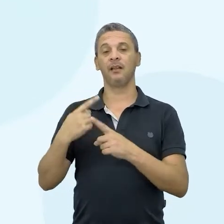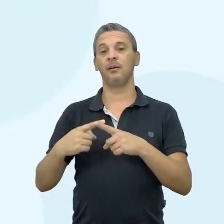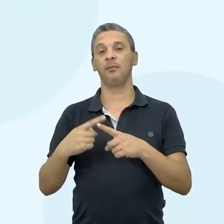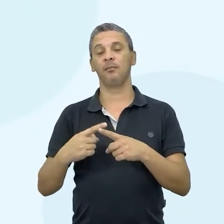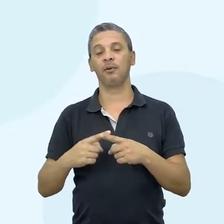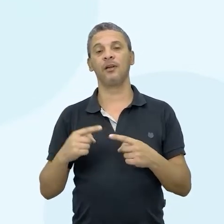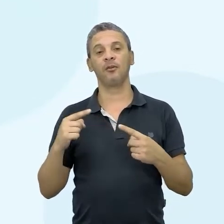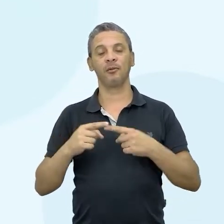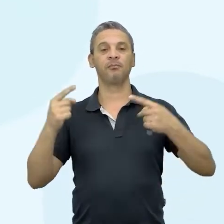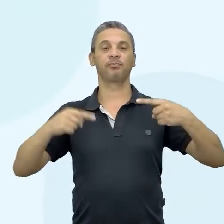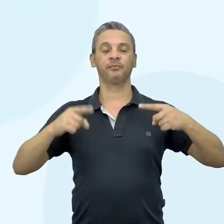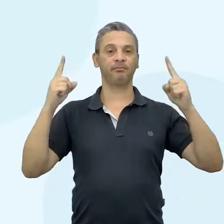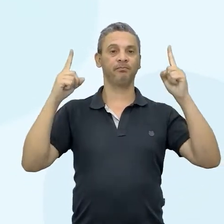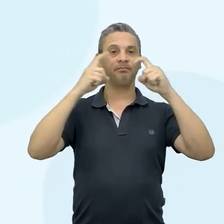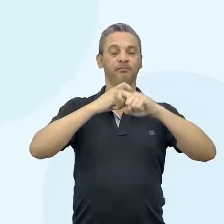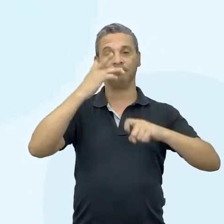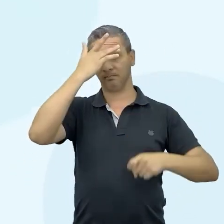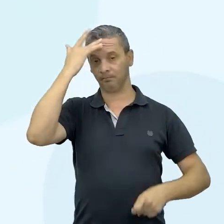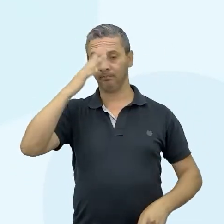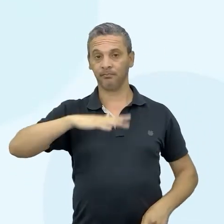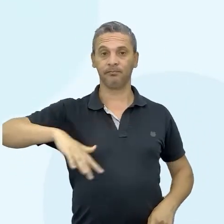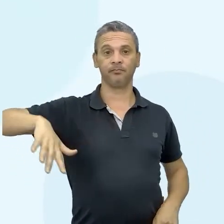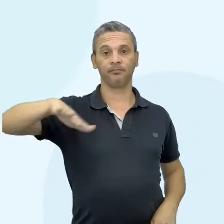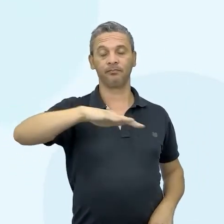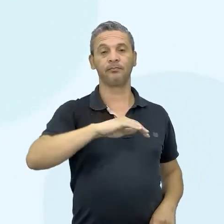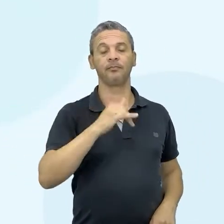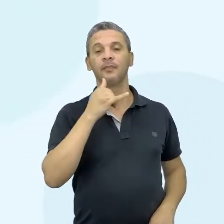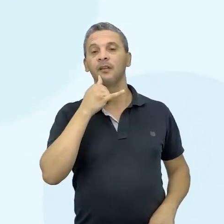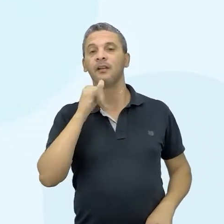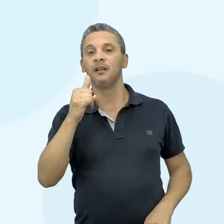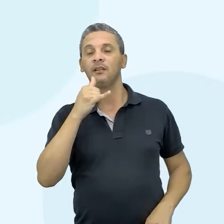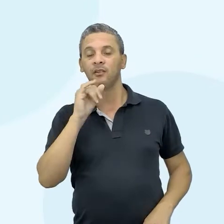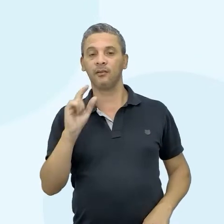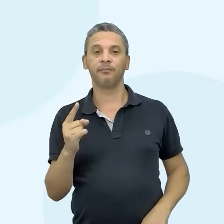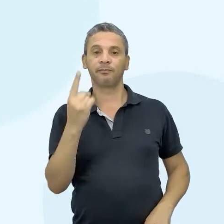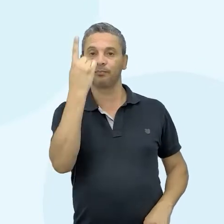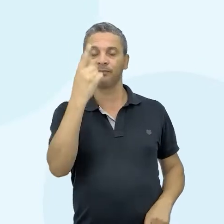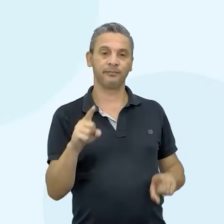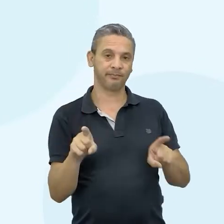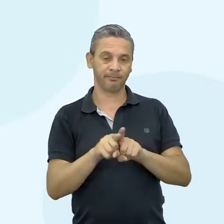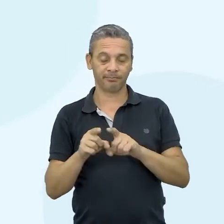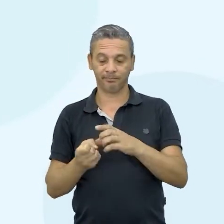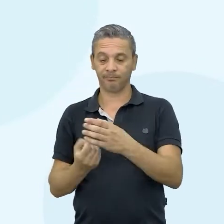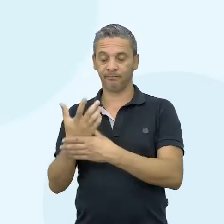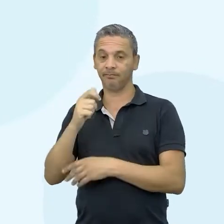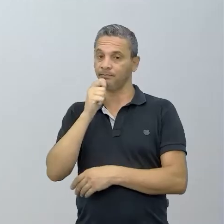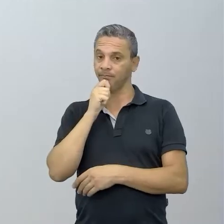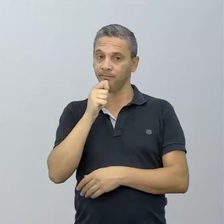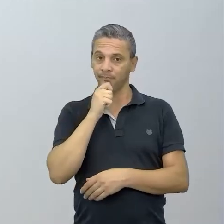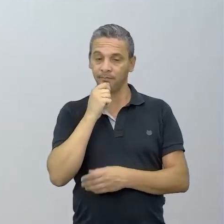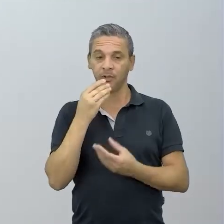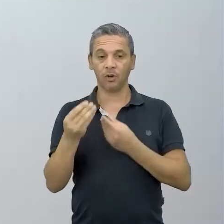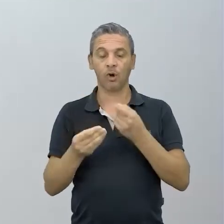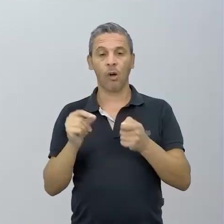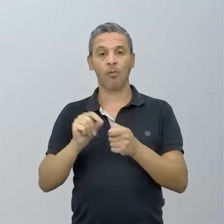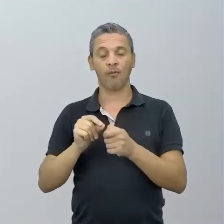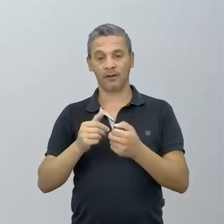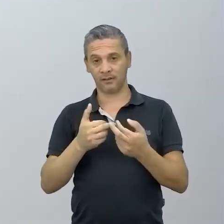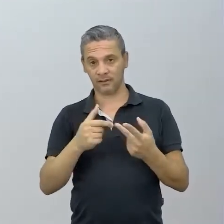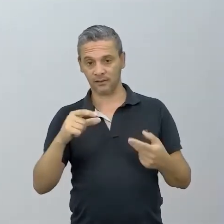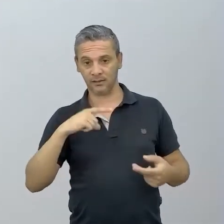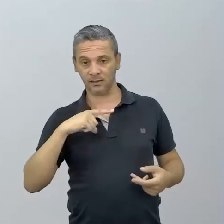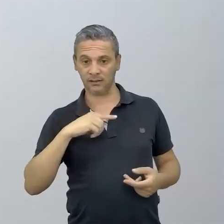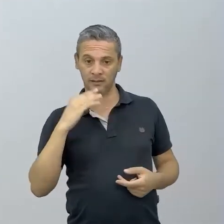este é o desafio da humanidade, né? Então já que a energia ela é única, ela não pode ser criada, então o que a gente pode fazer